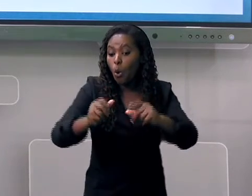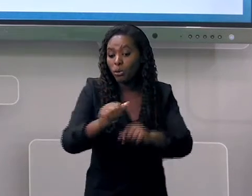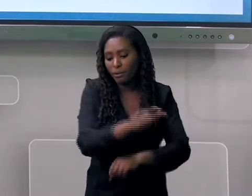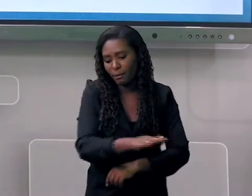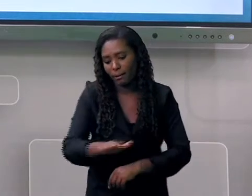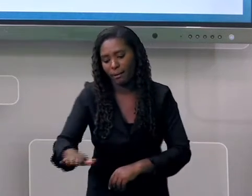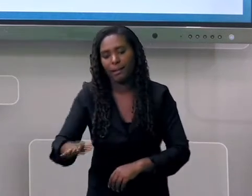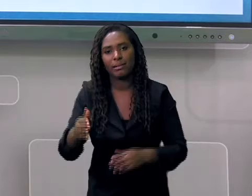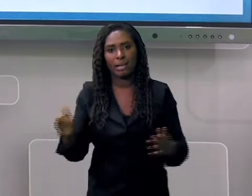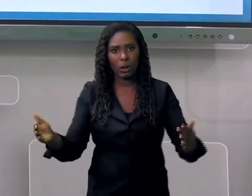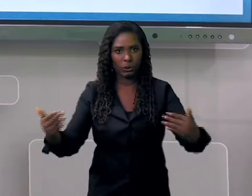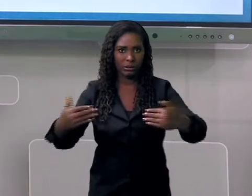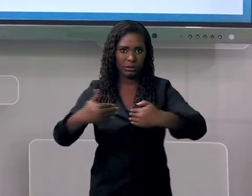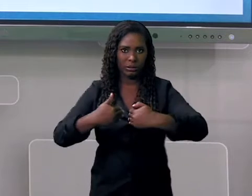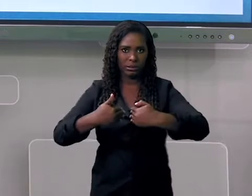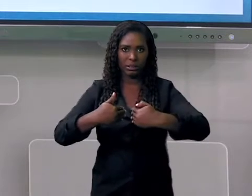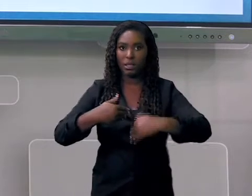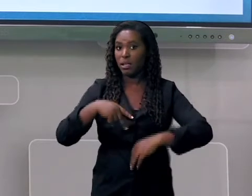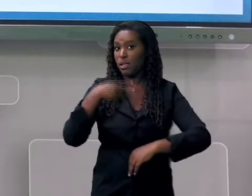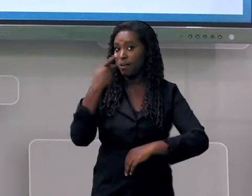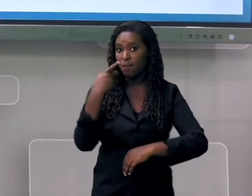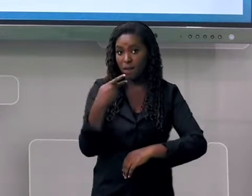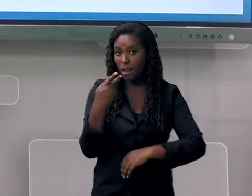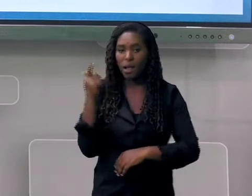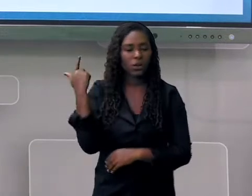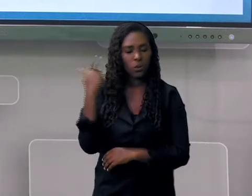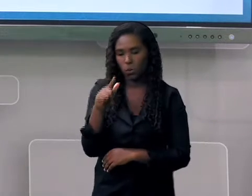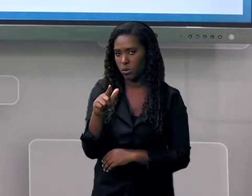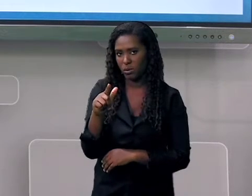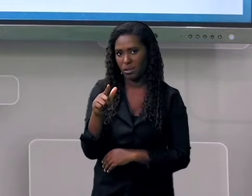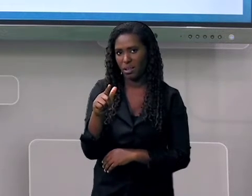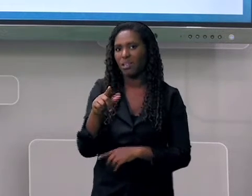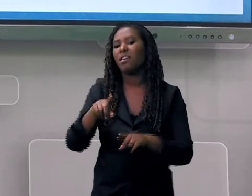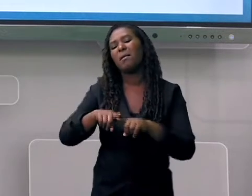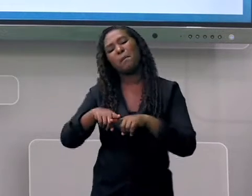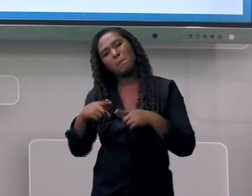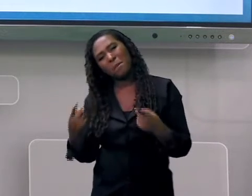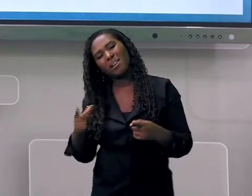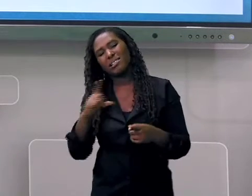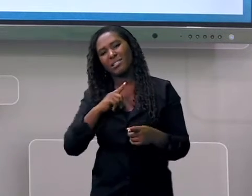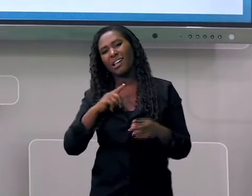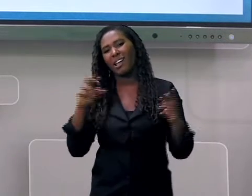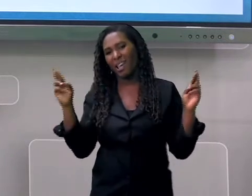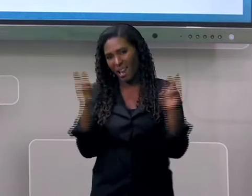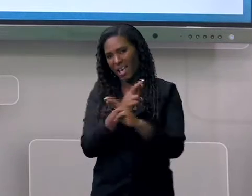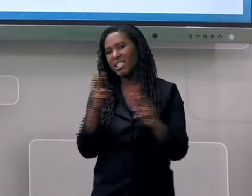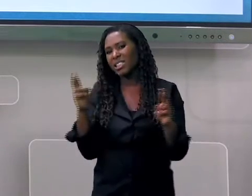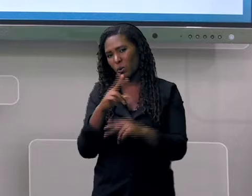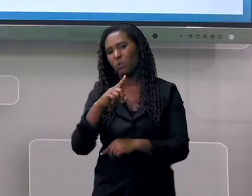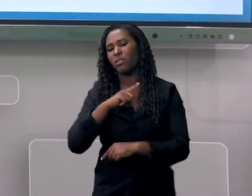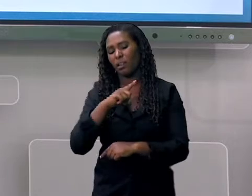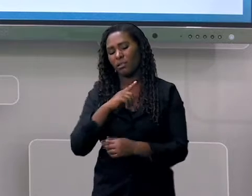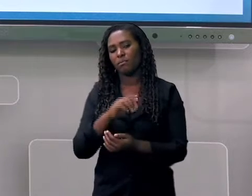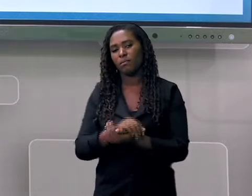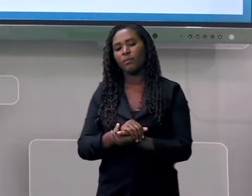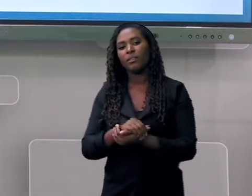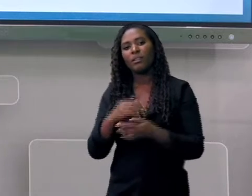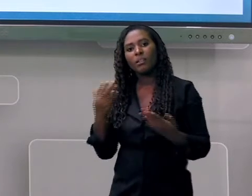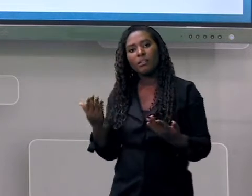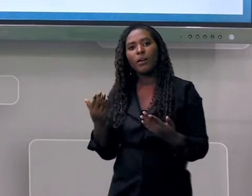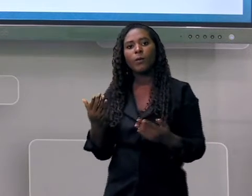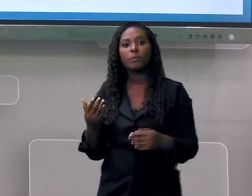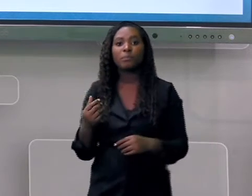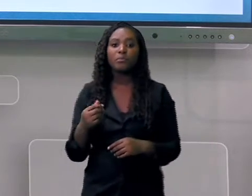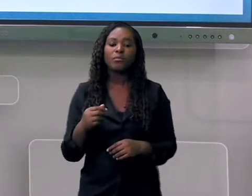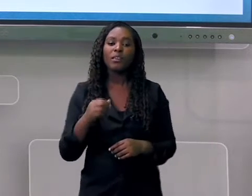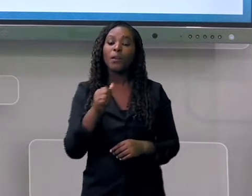ao autismo. Muitas crianças com TEA, eles comunicam-se normalmente, mas mostram alterações na